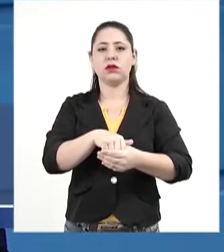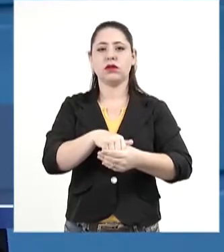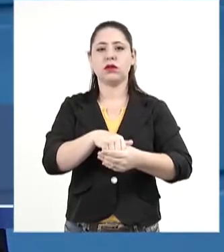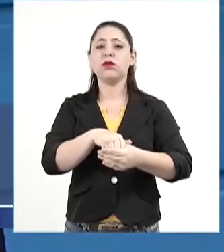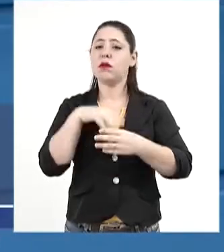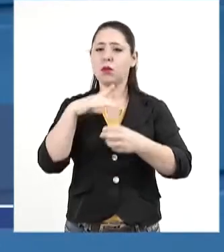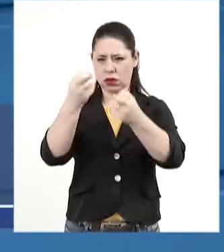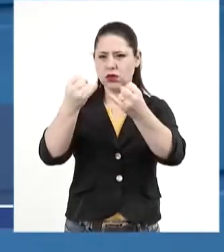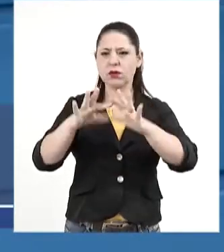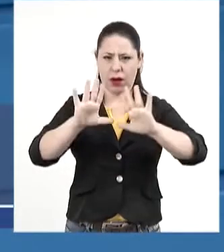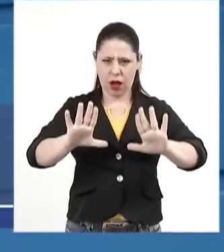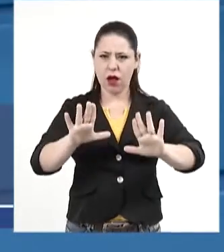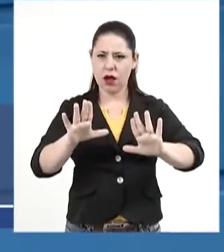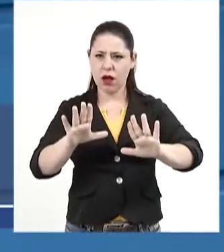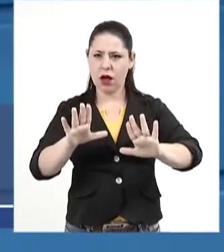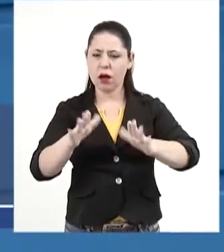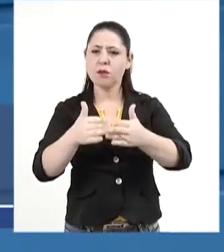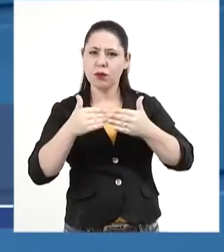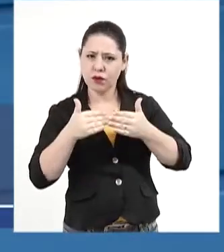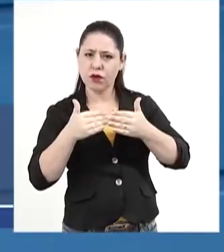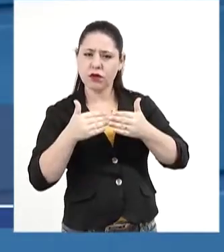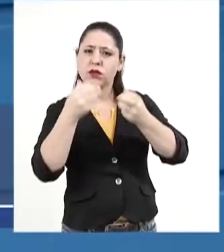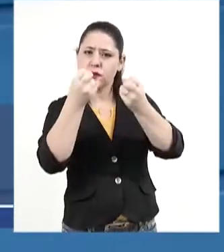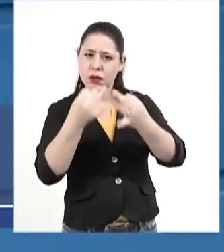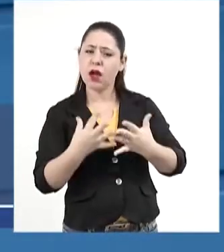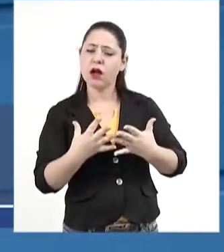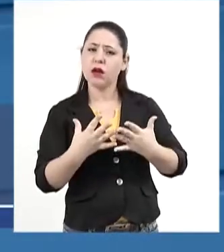Deixa eu explicar para vocês. Deixa eu explicar